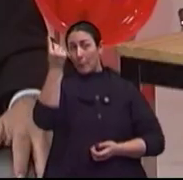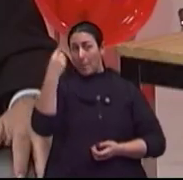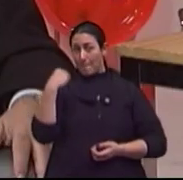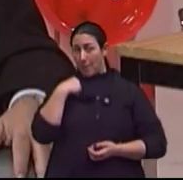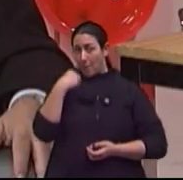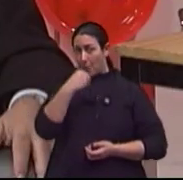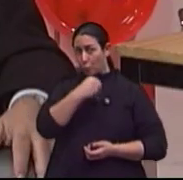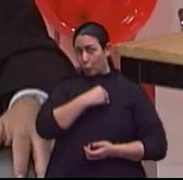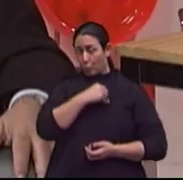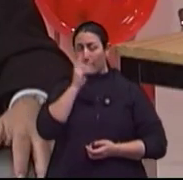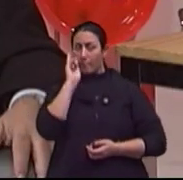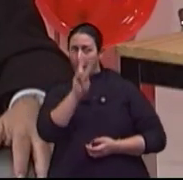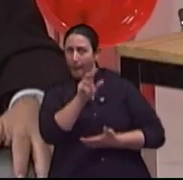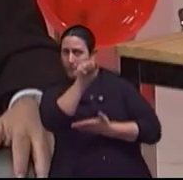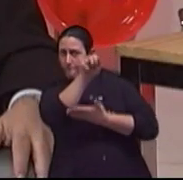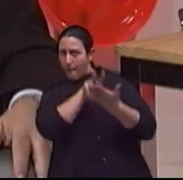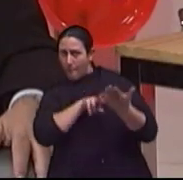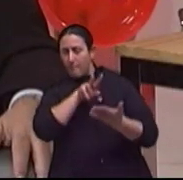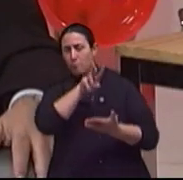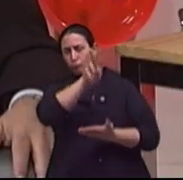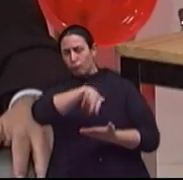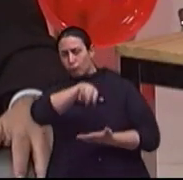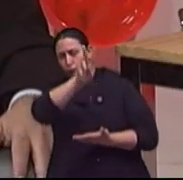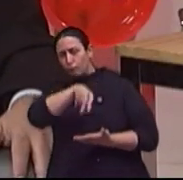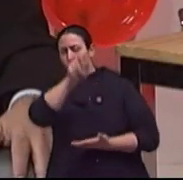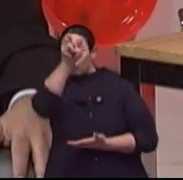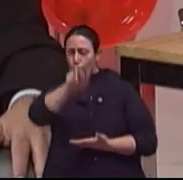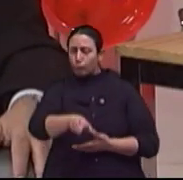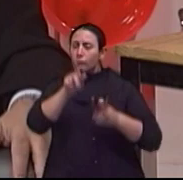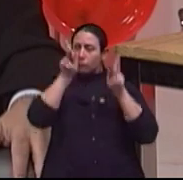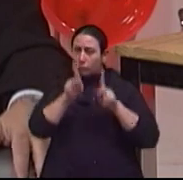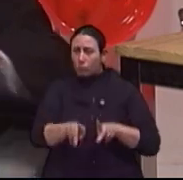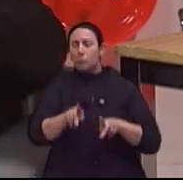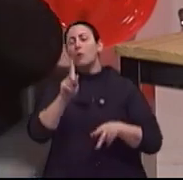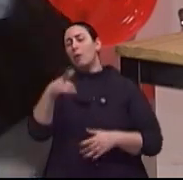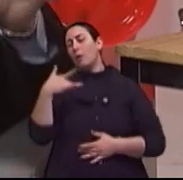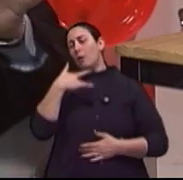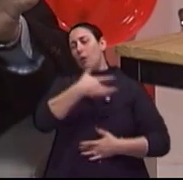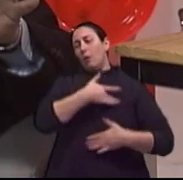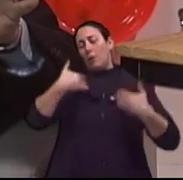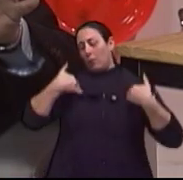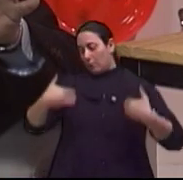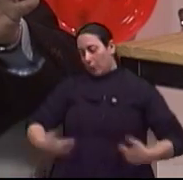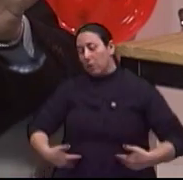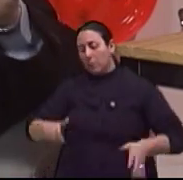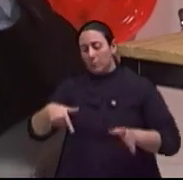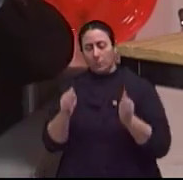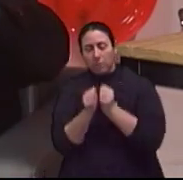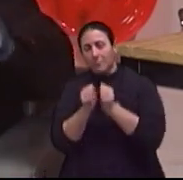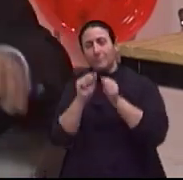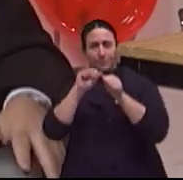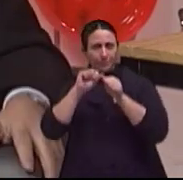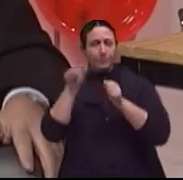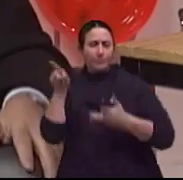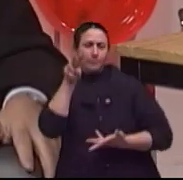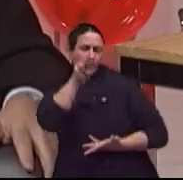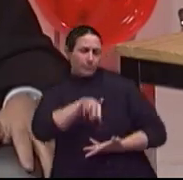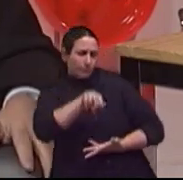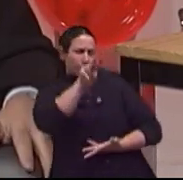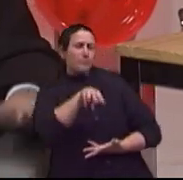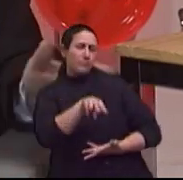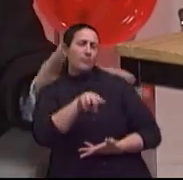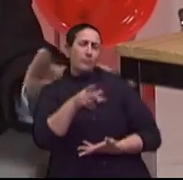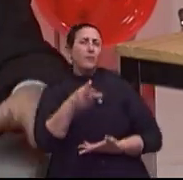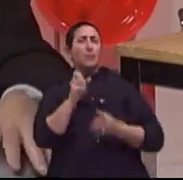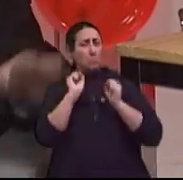dermatologista avalia quanto a higidez Ou seja a saúde do coro cabeludo como um todo é muito frequente as pessoas